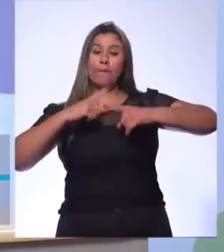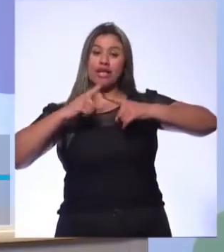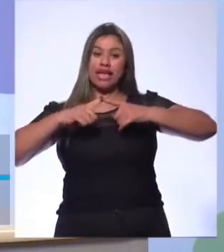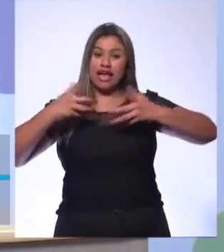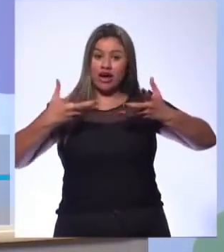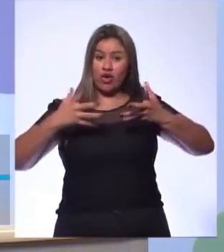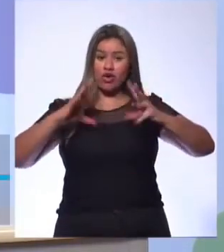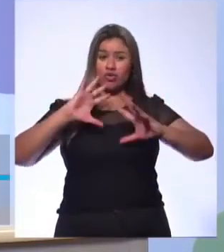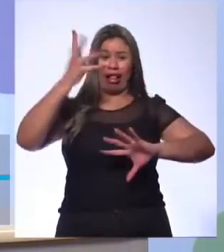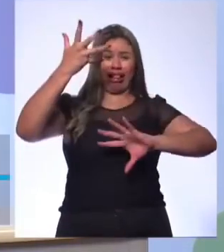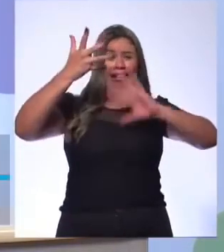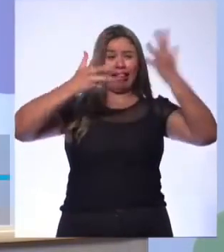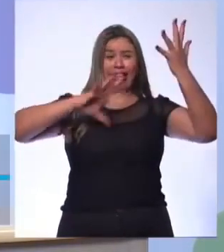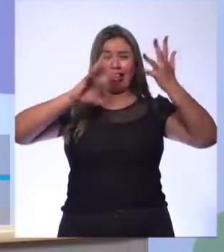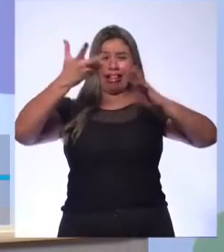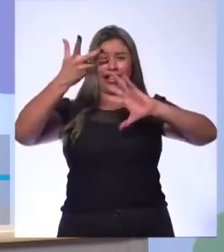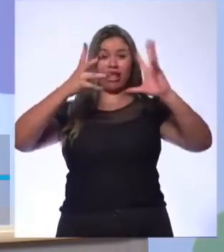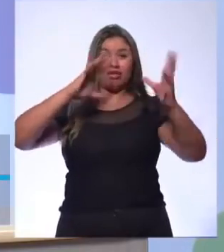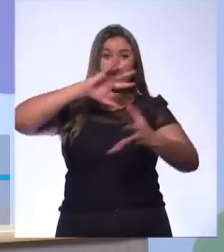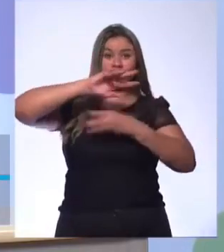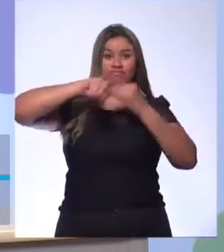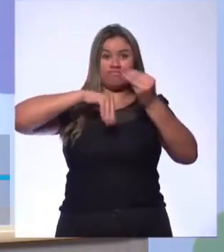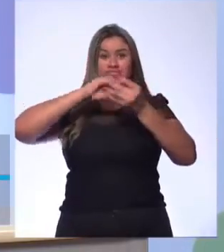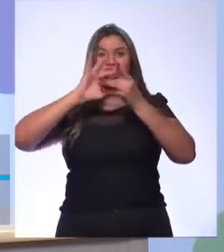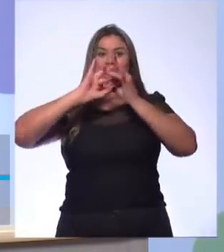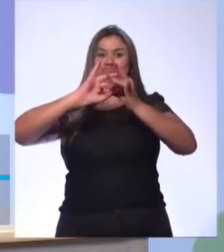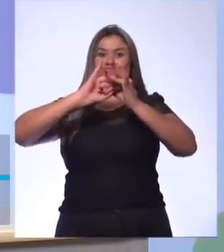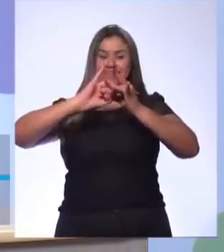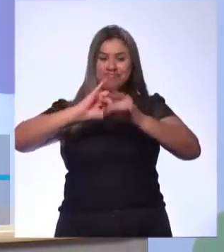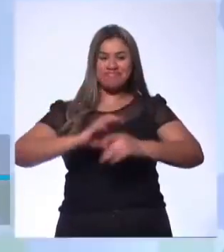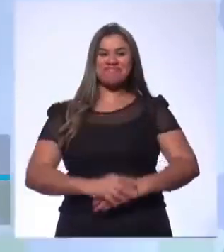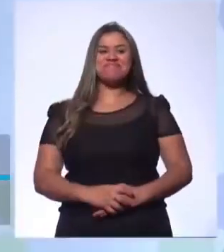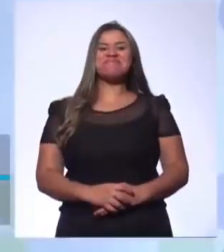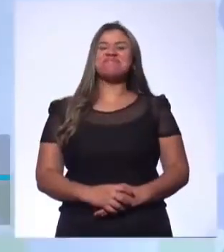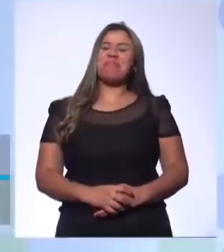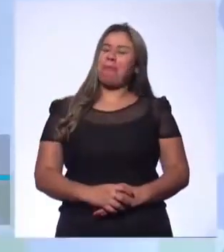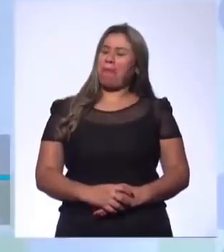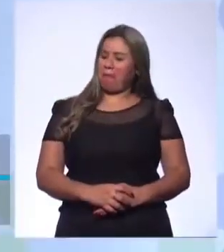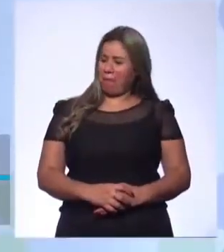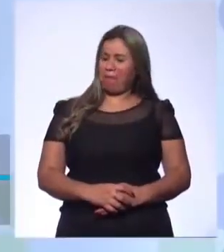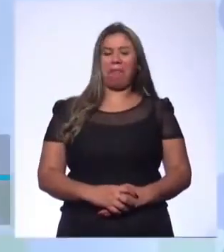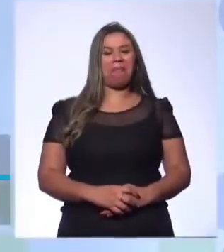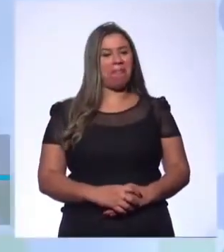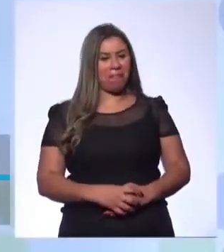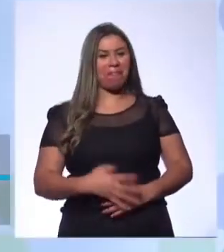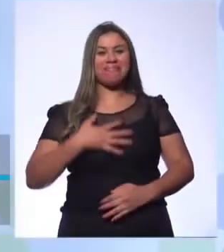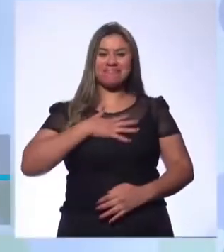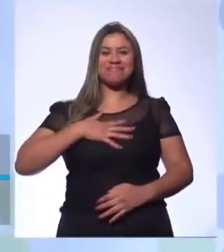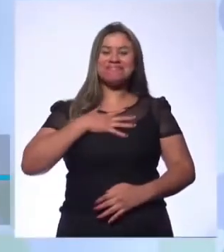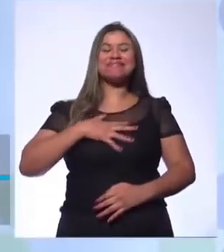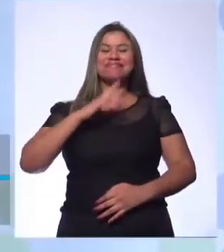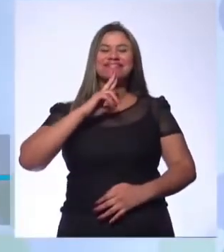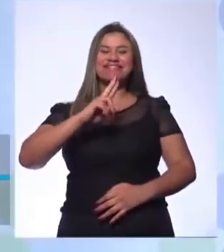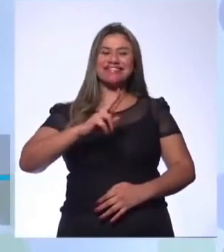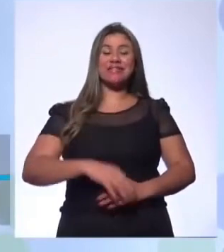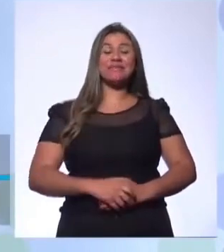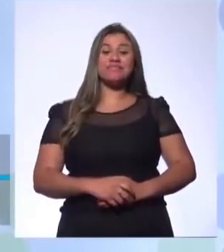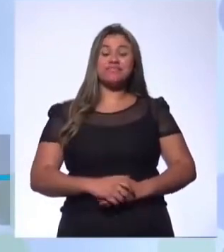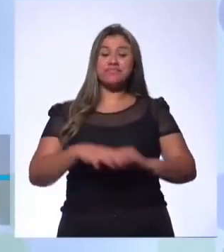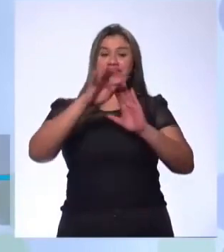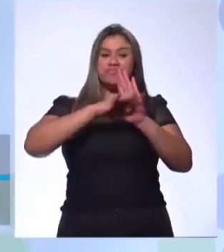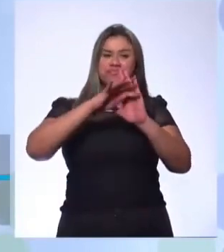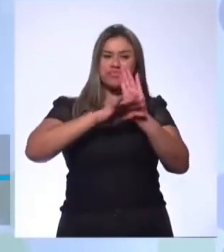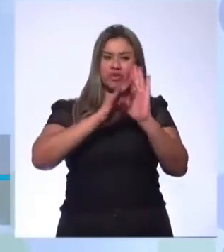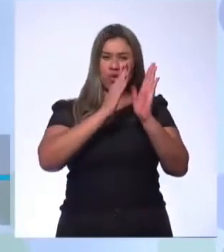as calamidades estão reunidas. Olha, gostei muito da sua resposta. Olha, o texto começa com